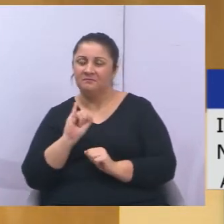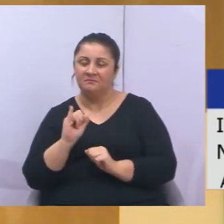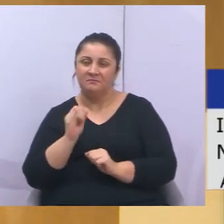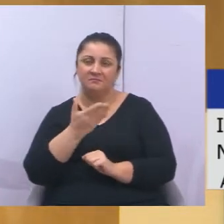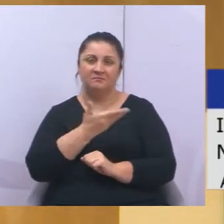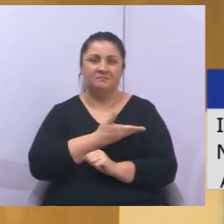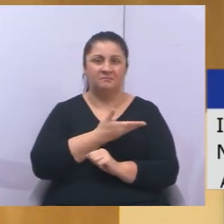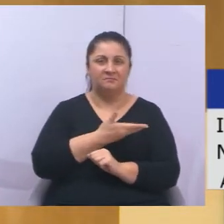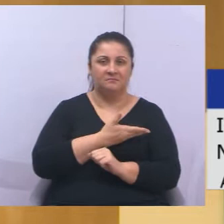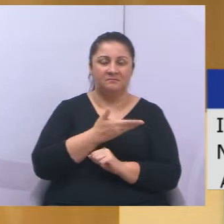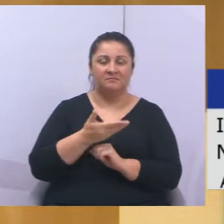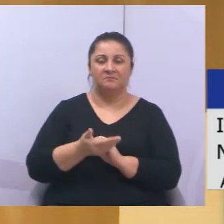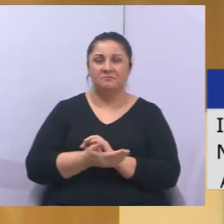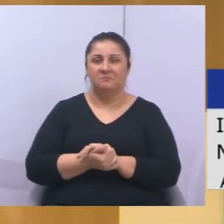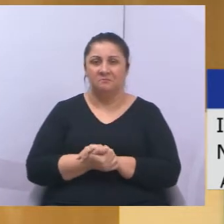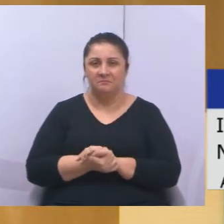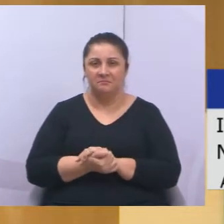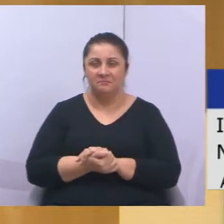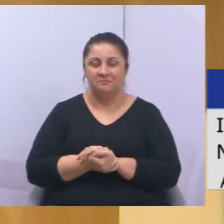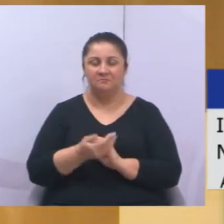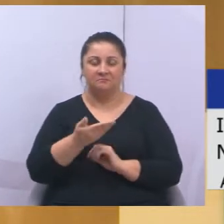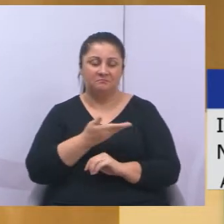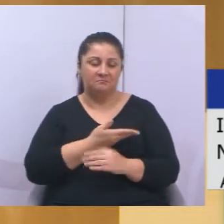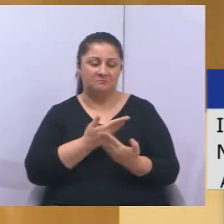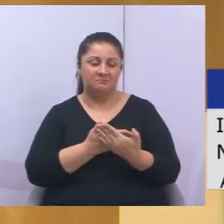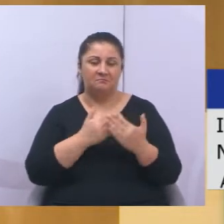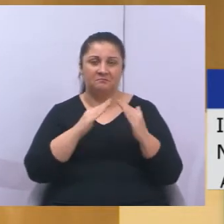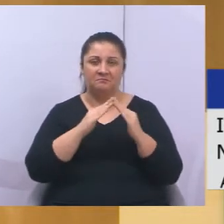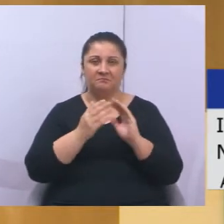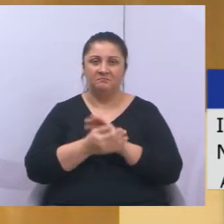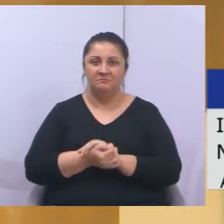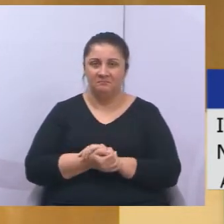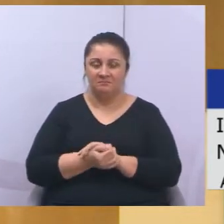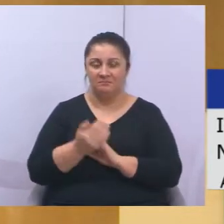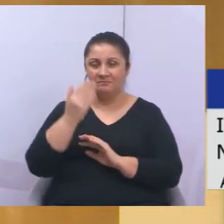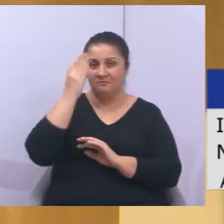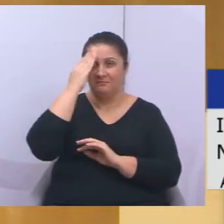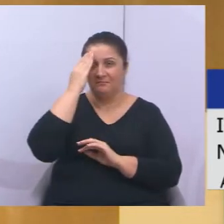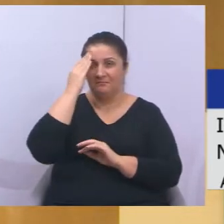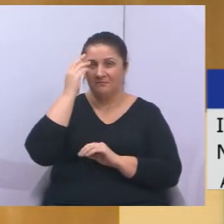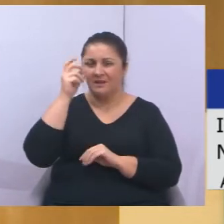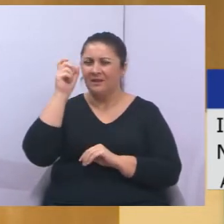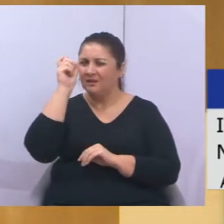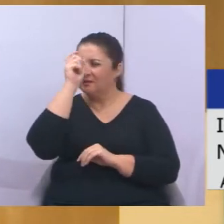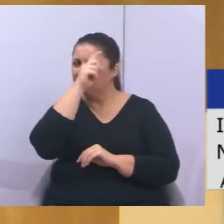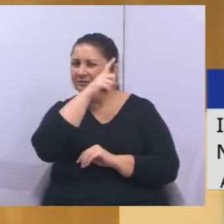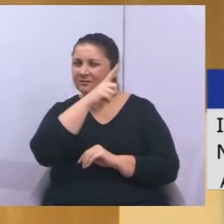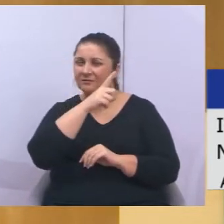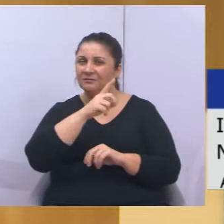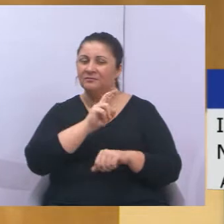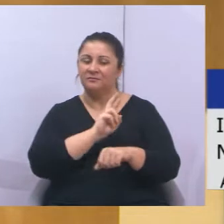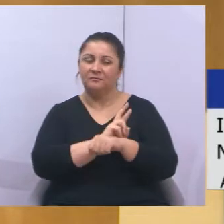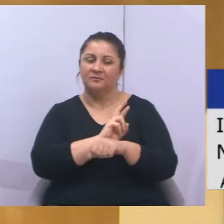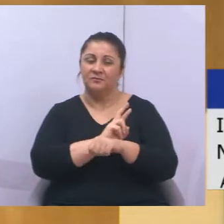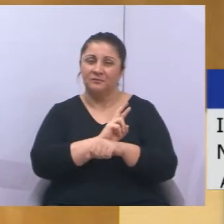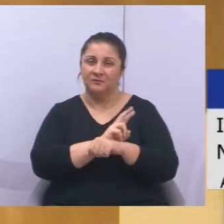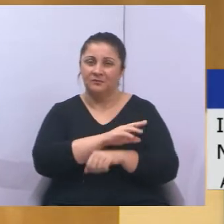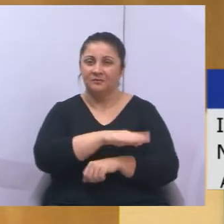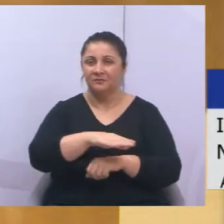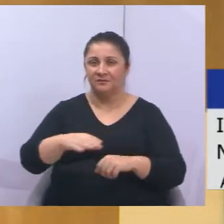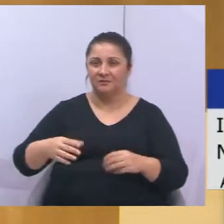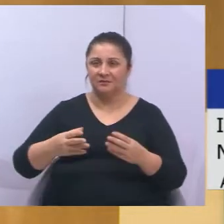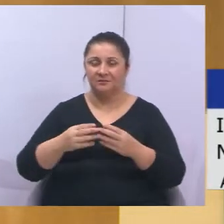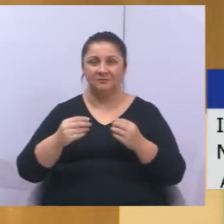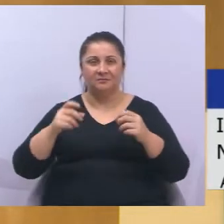de vizinhança, com os amigos da escola. Sabemos que é difícil proteger as crianças de tanta violência, de tanta falta